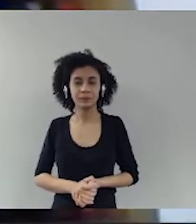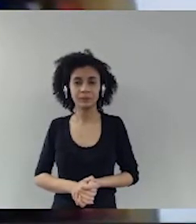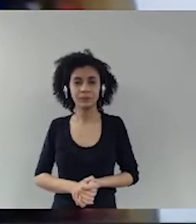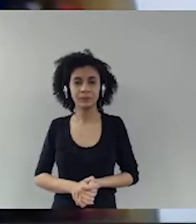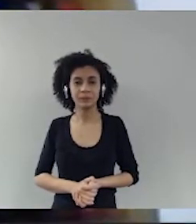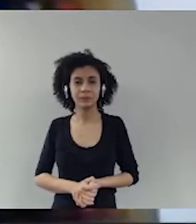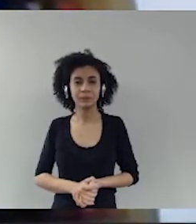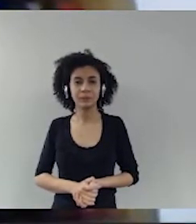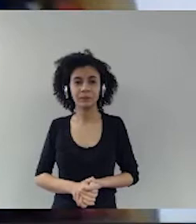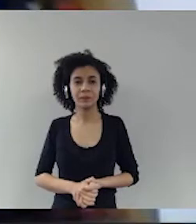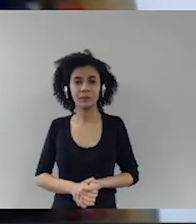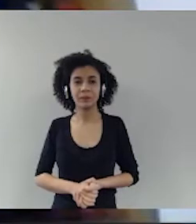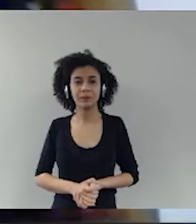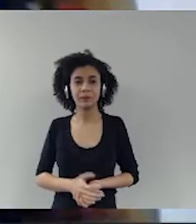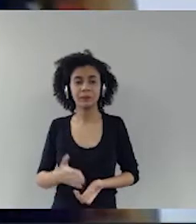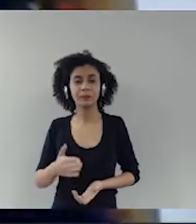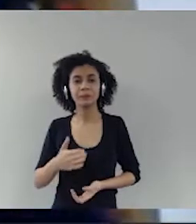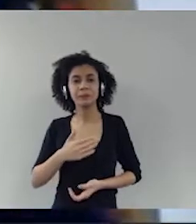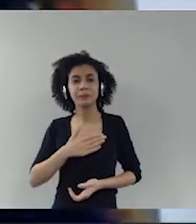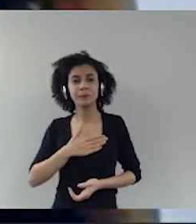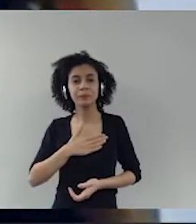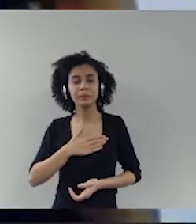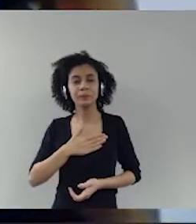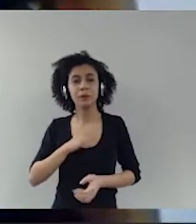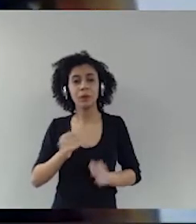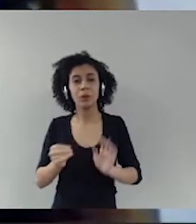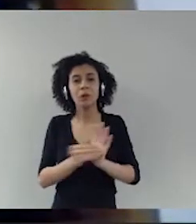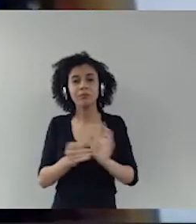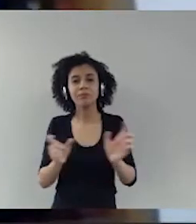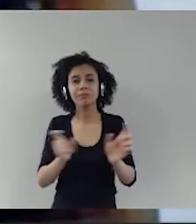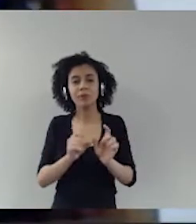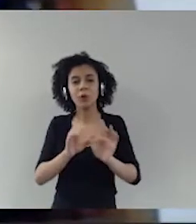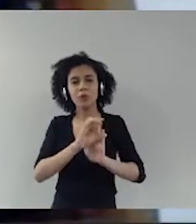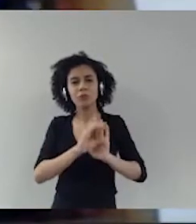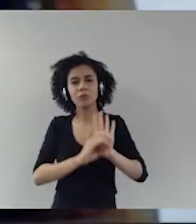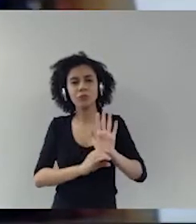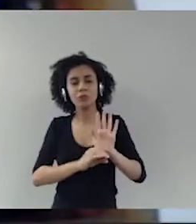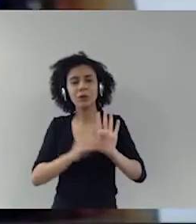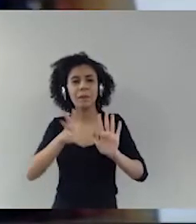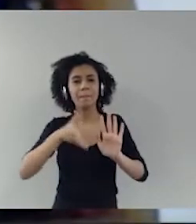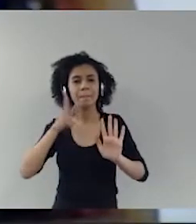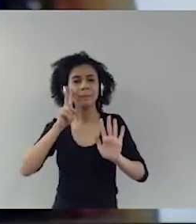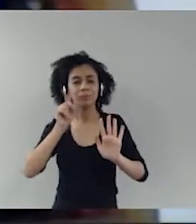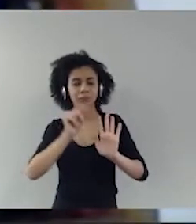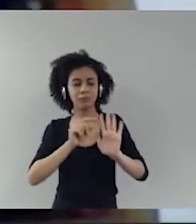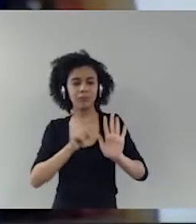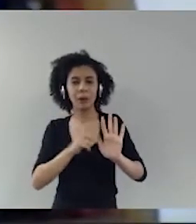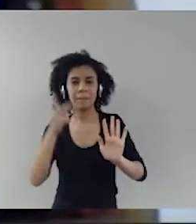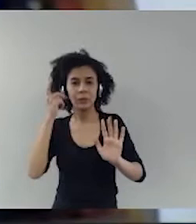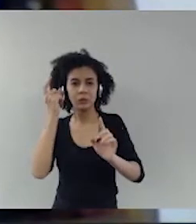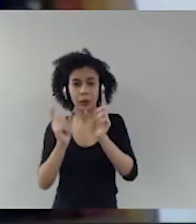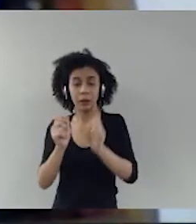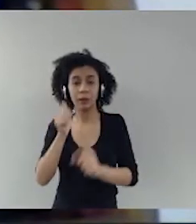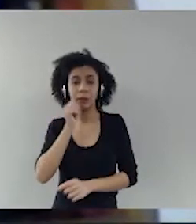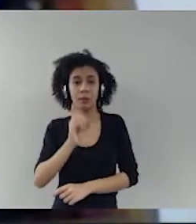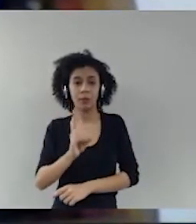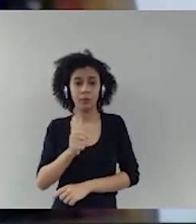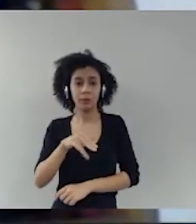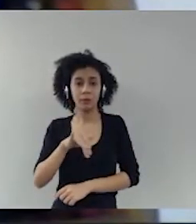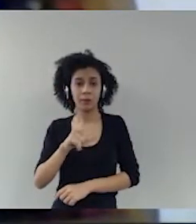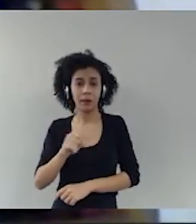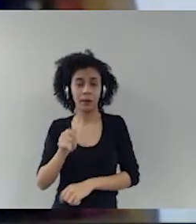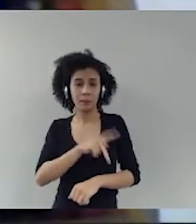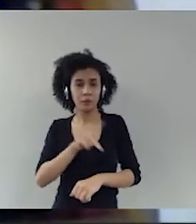vou passar aqui a ler um breve currículo dos palestrantes. Professora Daniela Campos